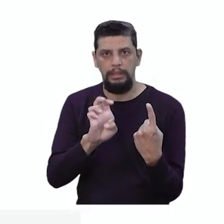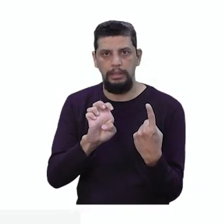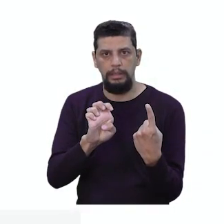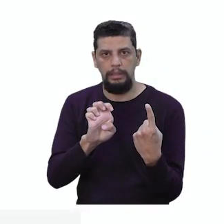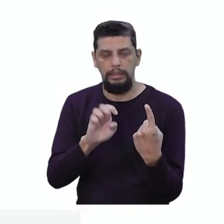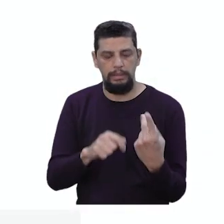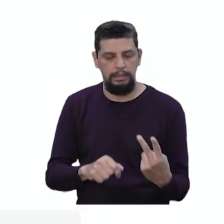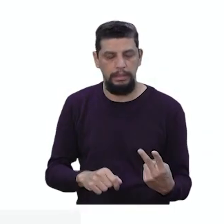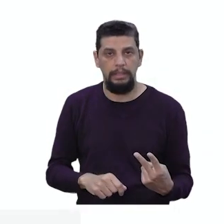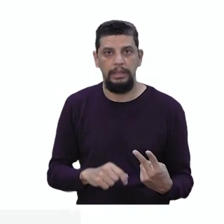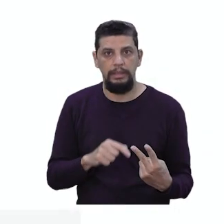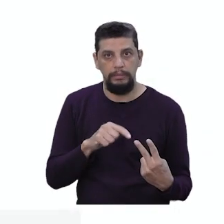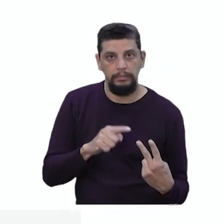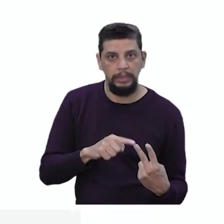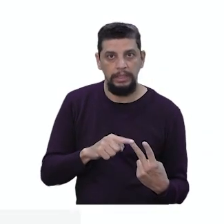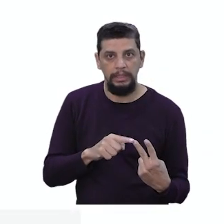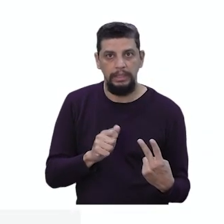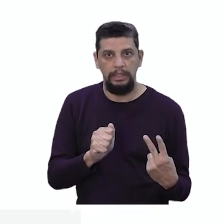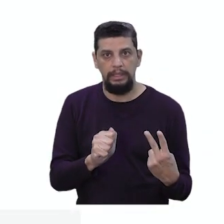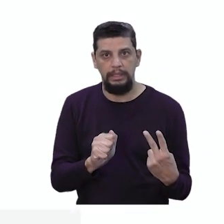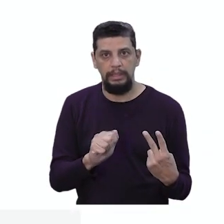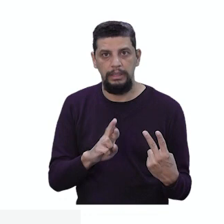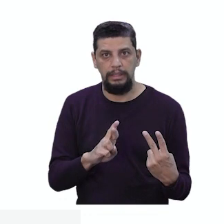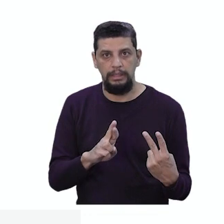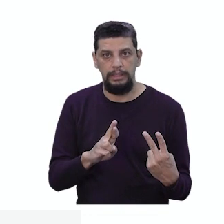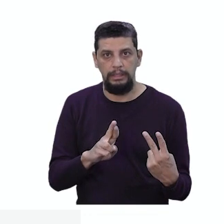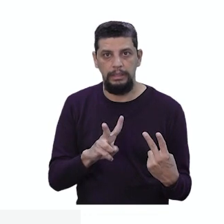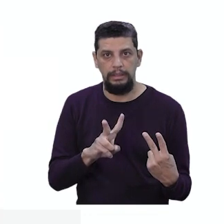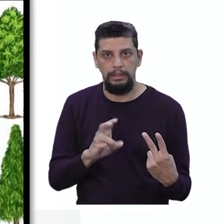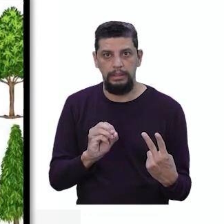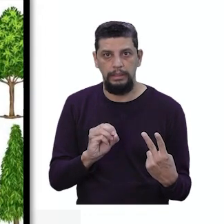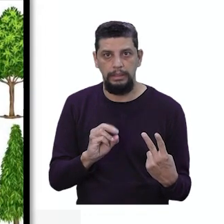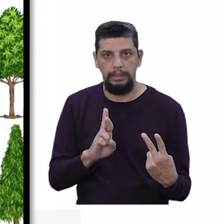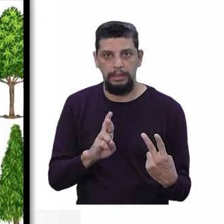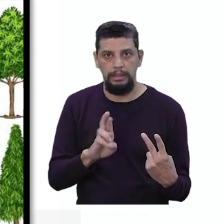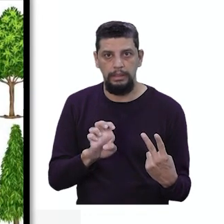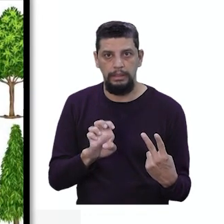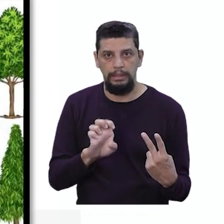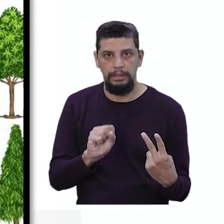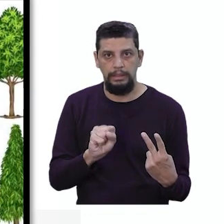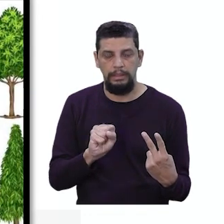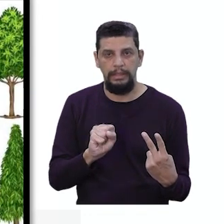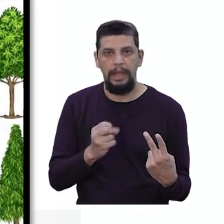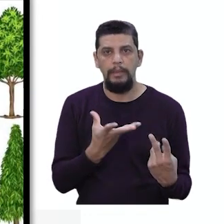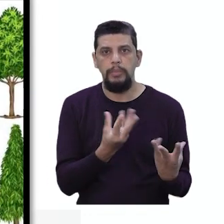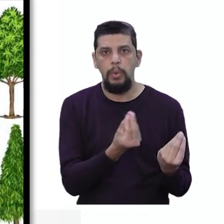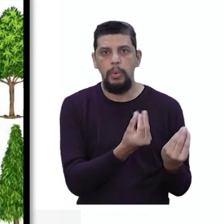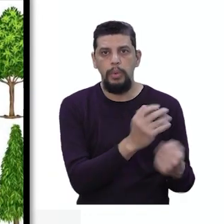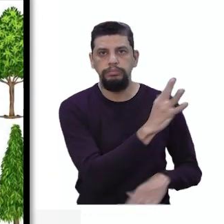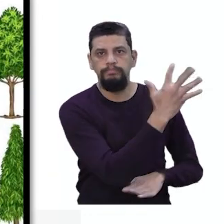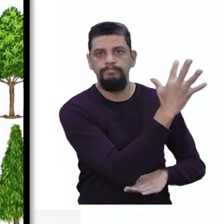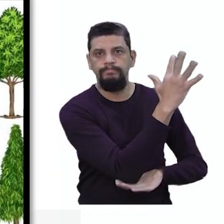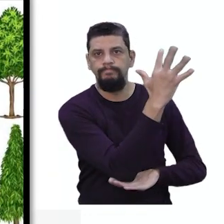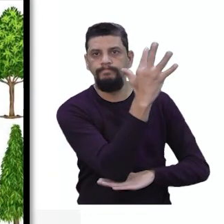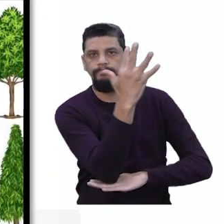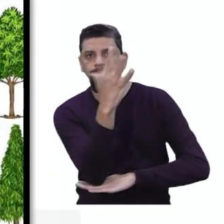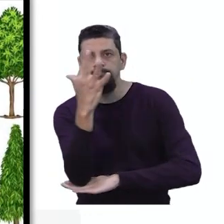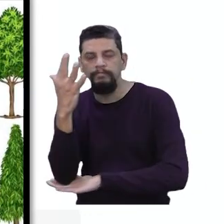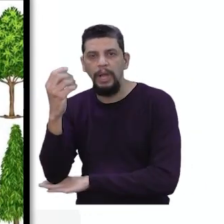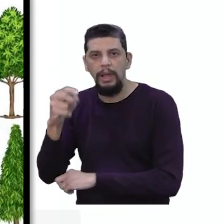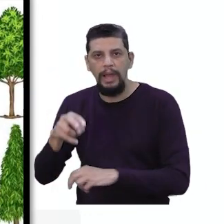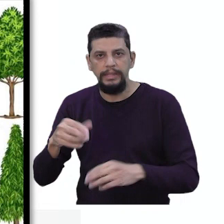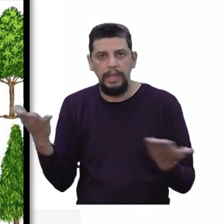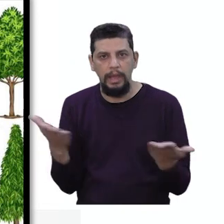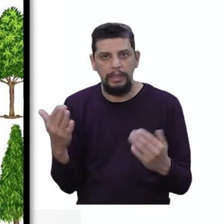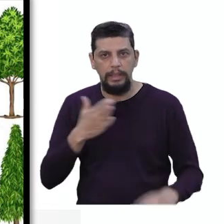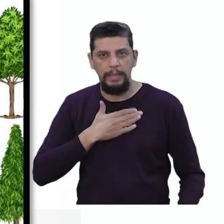a palavra árvores se refere ao quê? A muitas árvores, né? Então eu posso falar